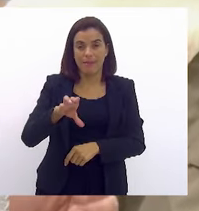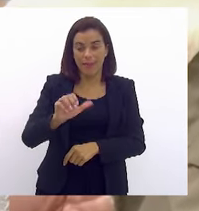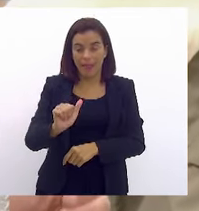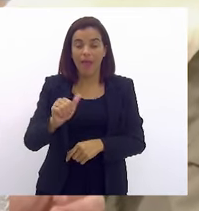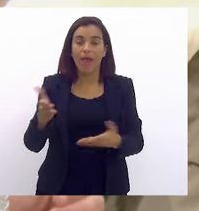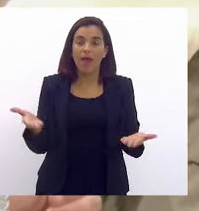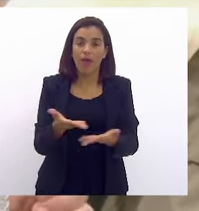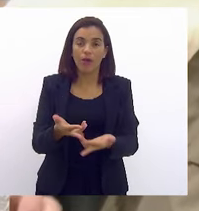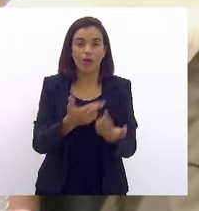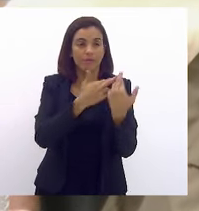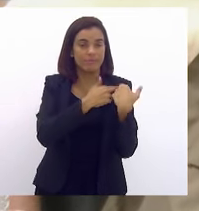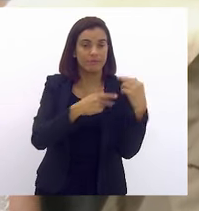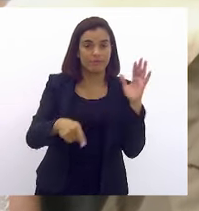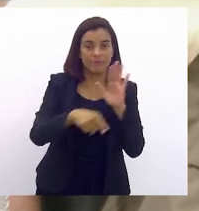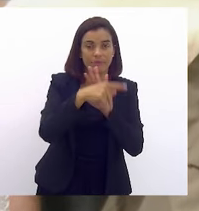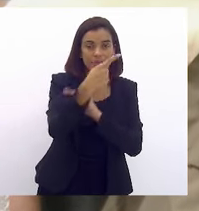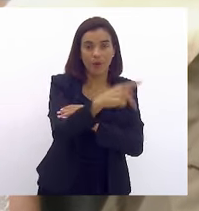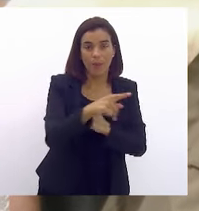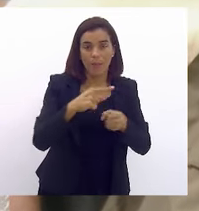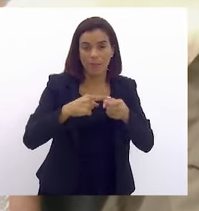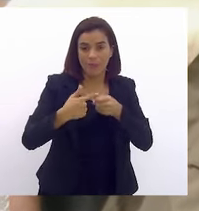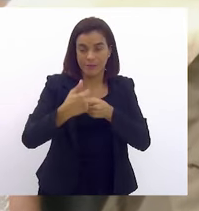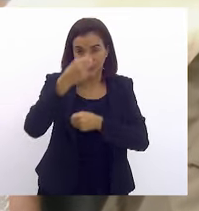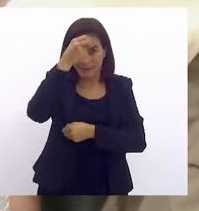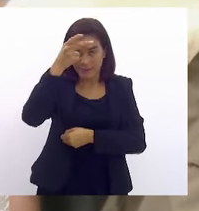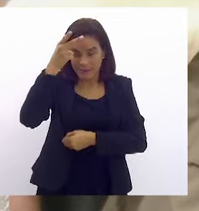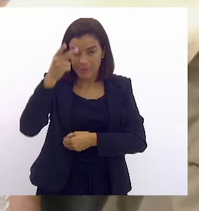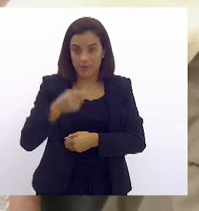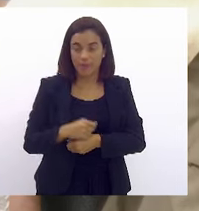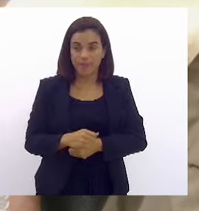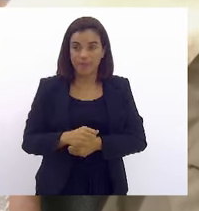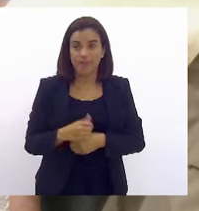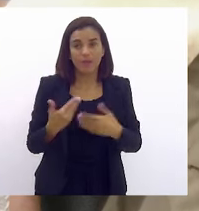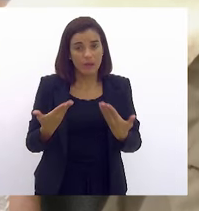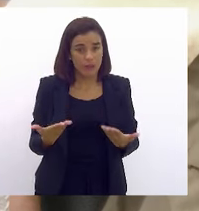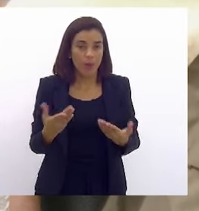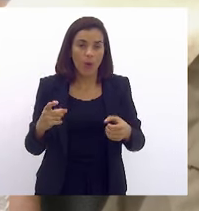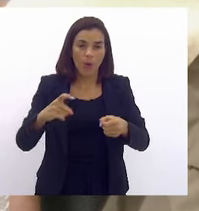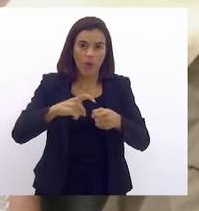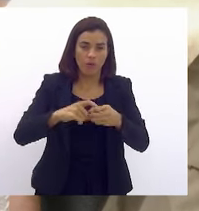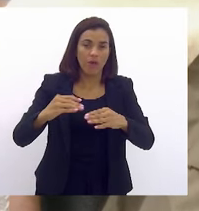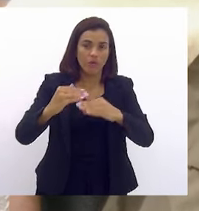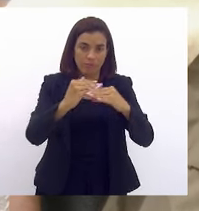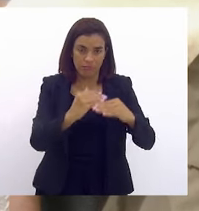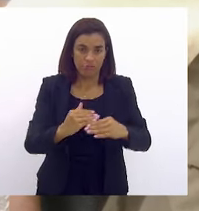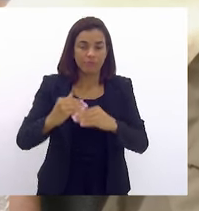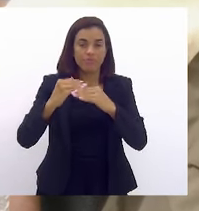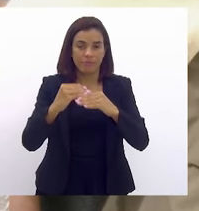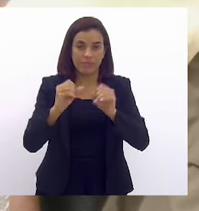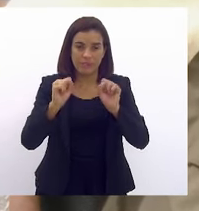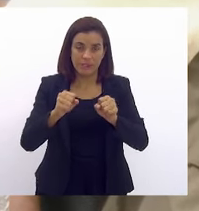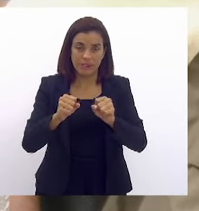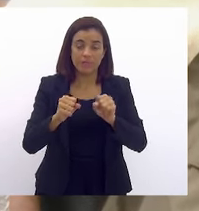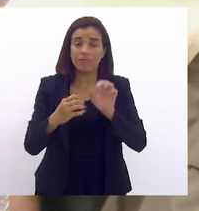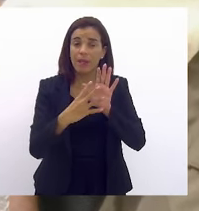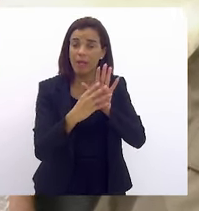ser competência do próprio município. Então, é o convênio padrão, eu acho que está seguindo um modelo que é aplicado a